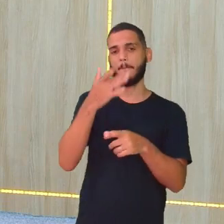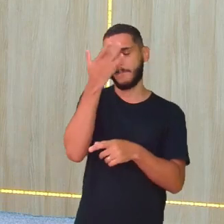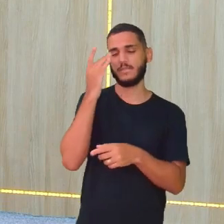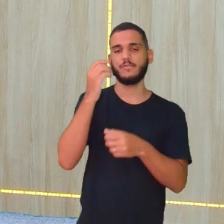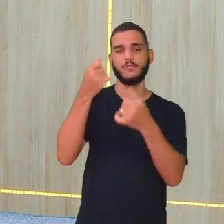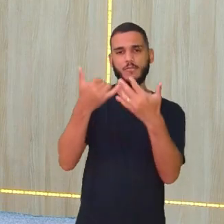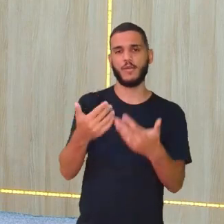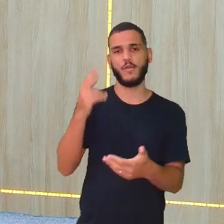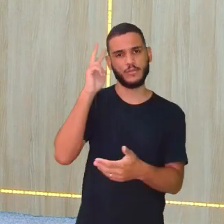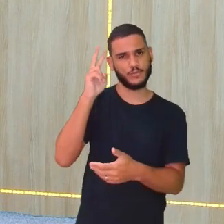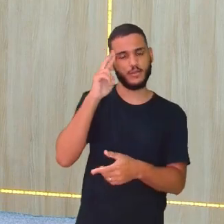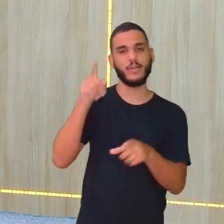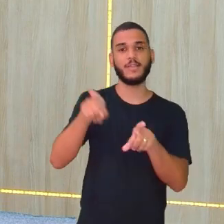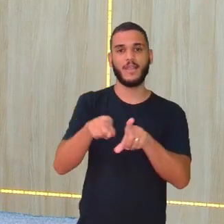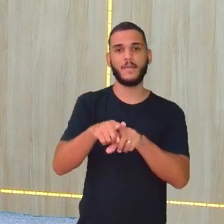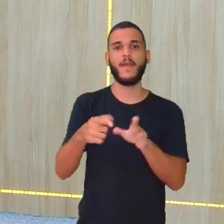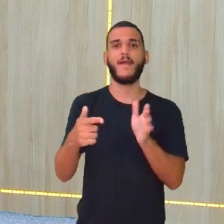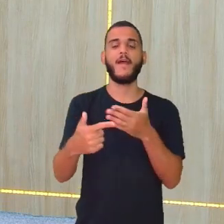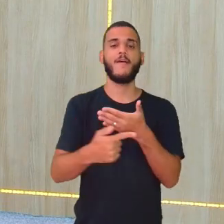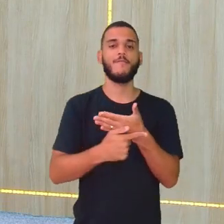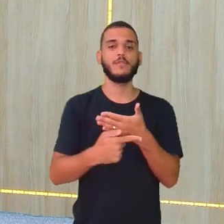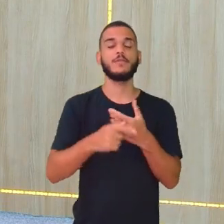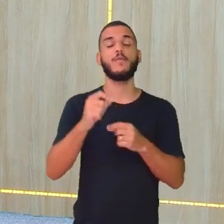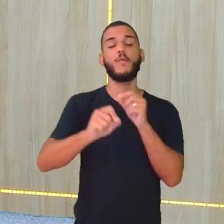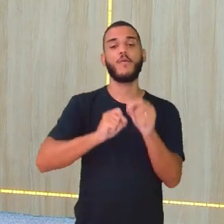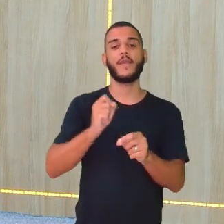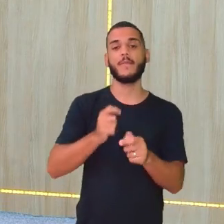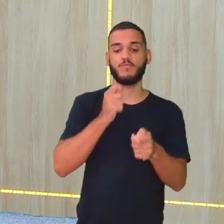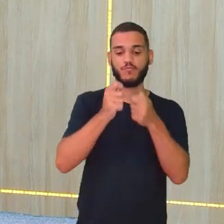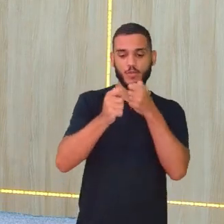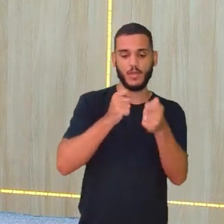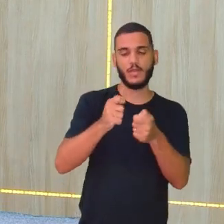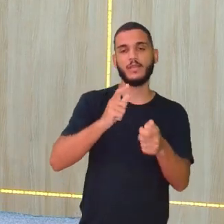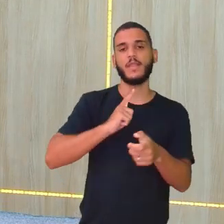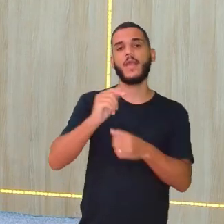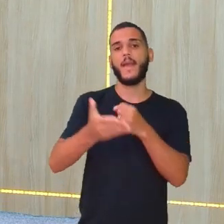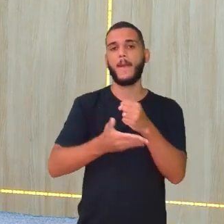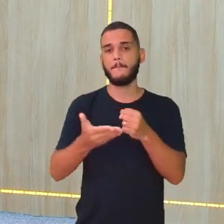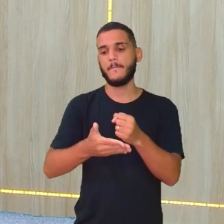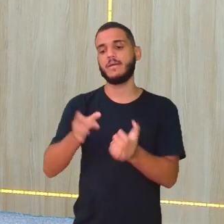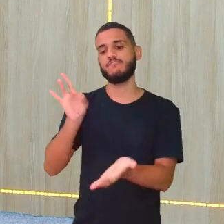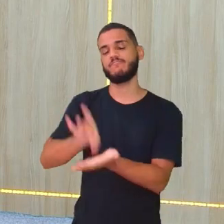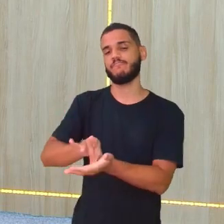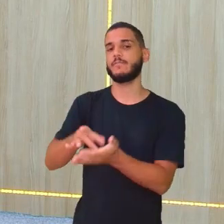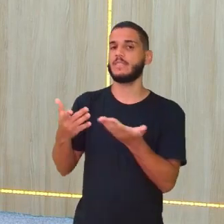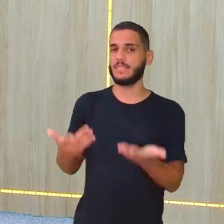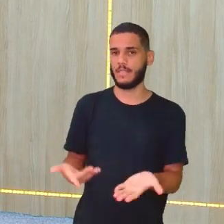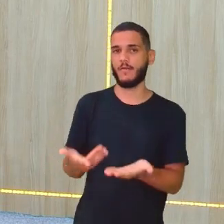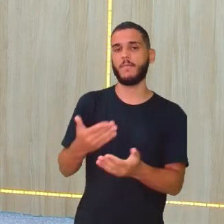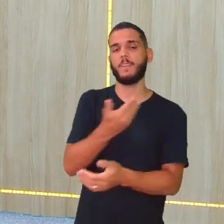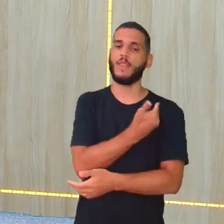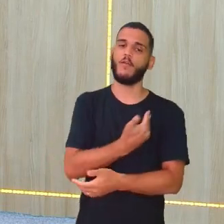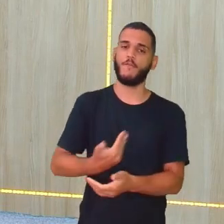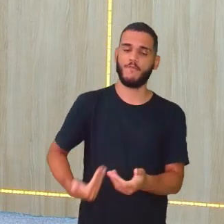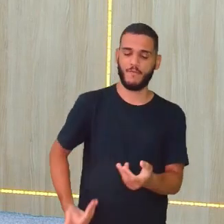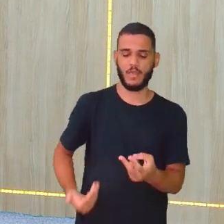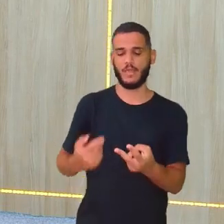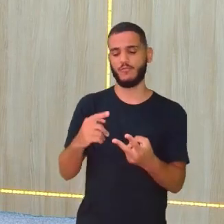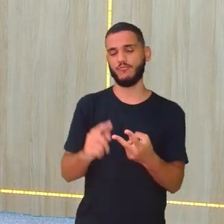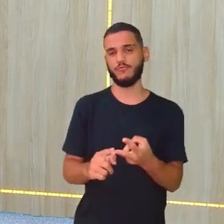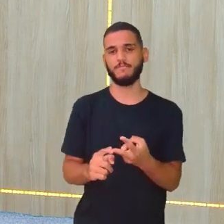história. E tem meu papel jornalístico também, que eu apuro sempre com a fonte oficial, então seja do governo,